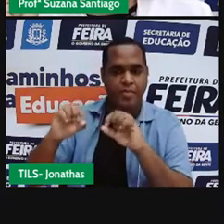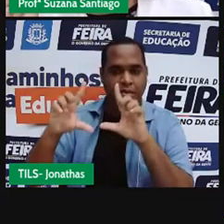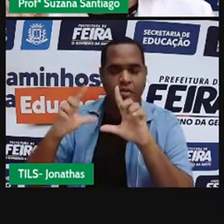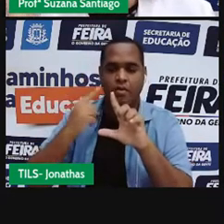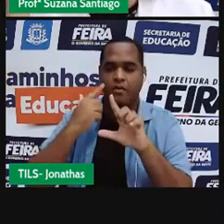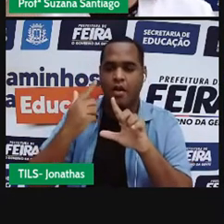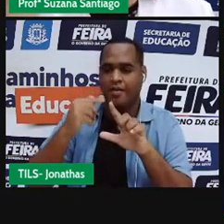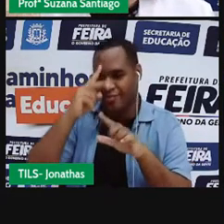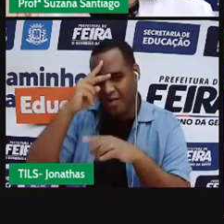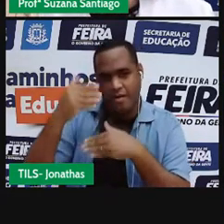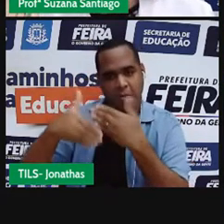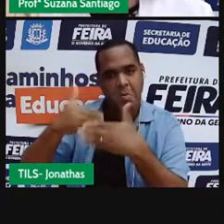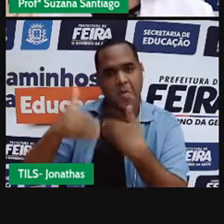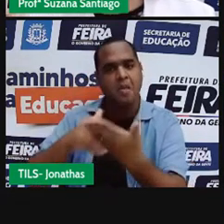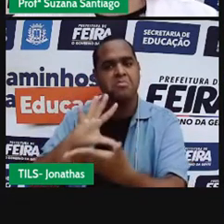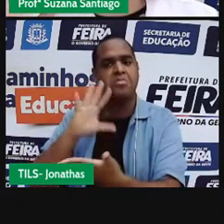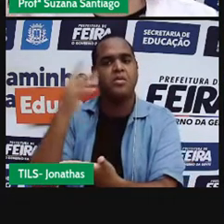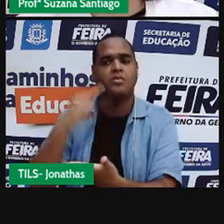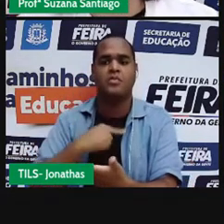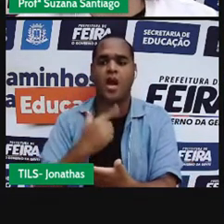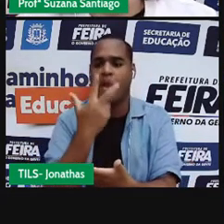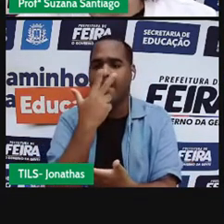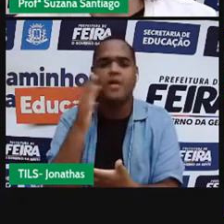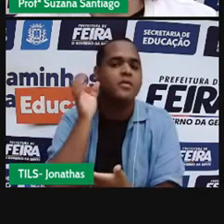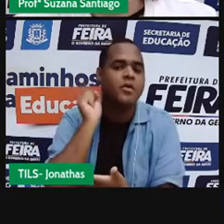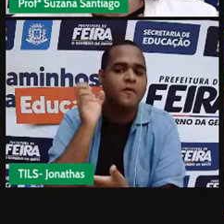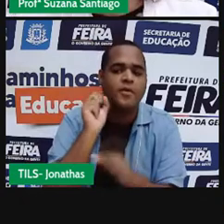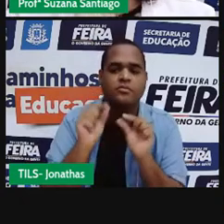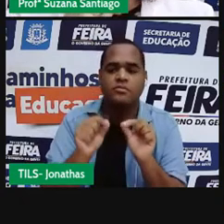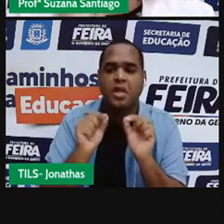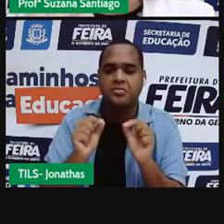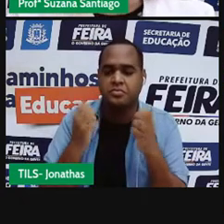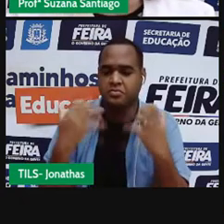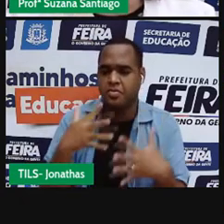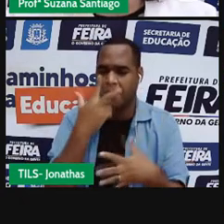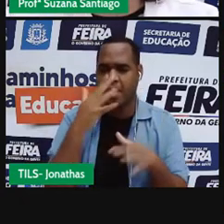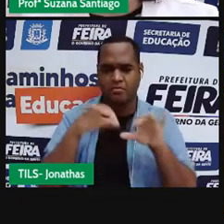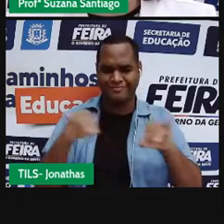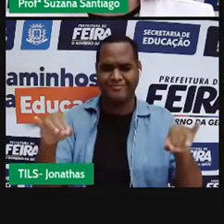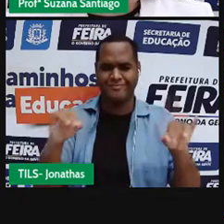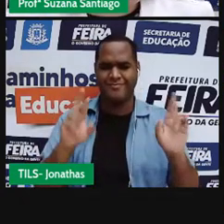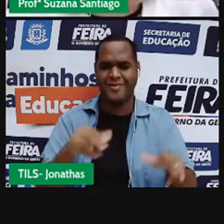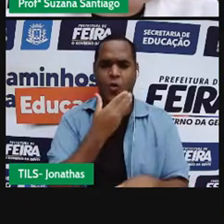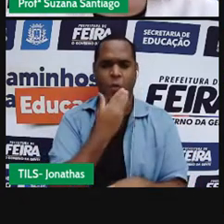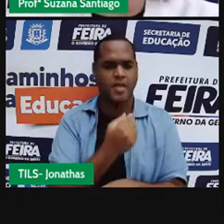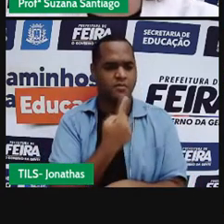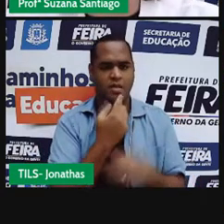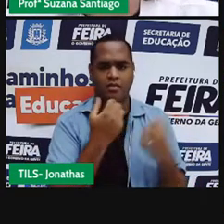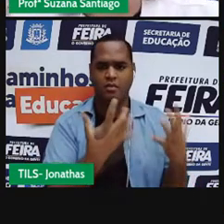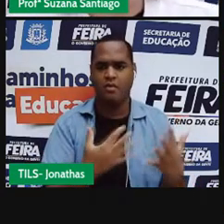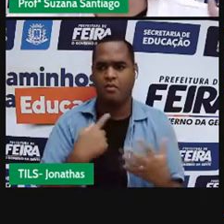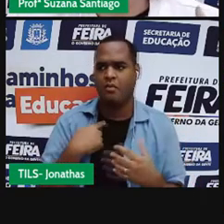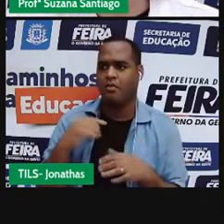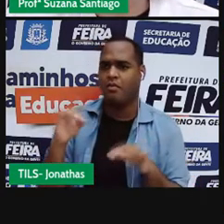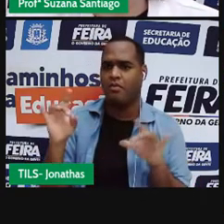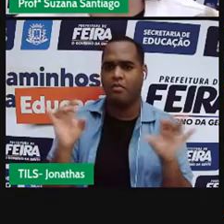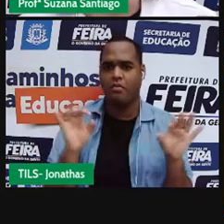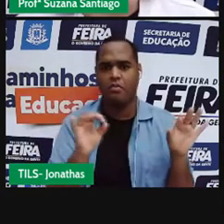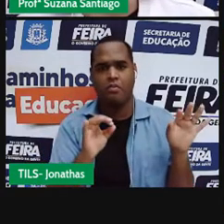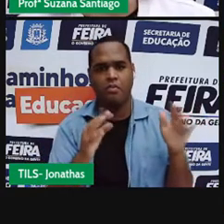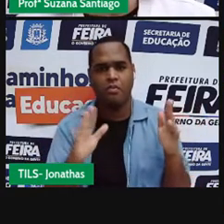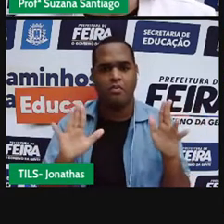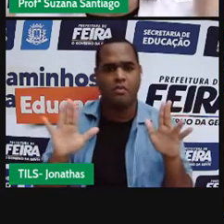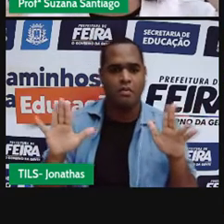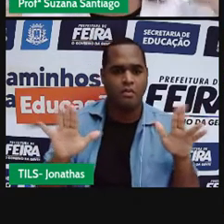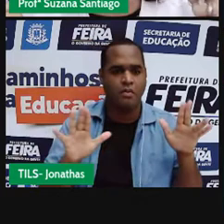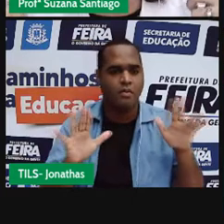andando ouviu como se fosse notícia de rádio. Então, tinha um locutor falando dos marcianos que chegaram no planeta